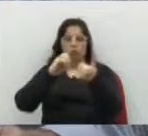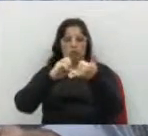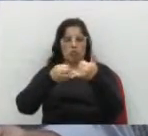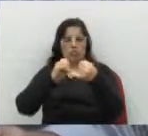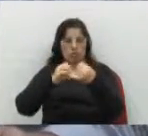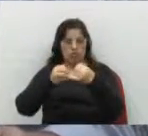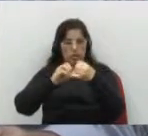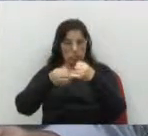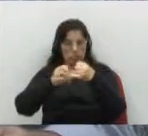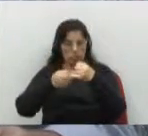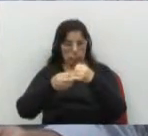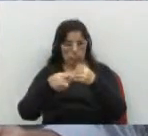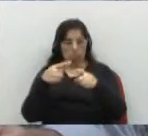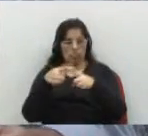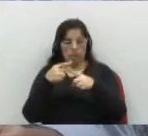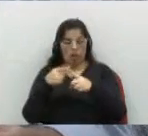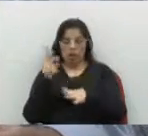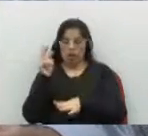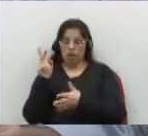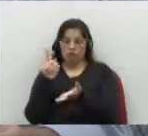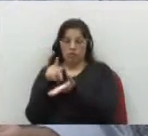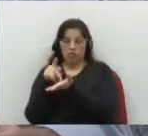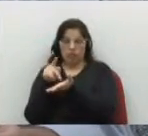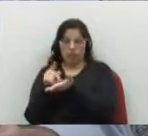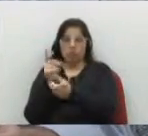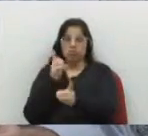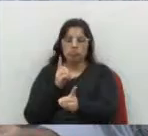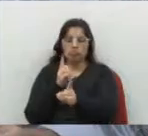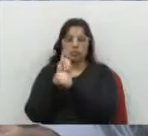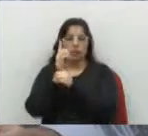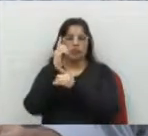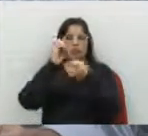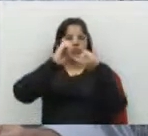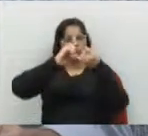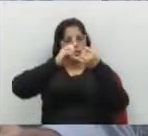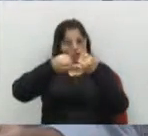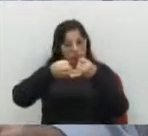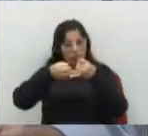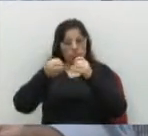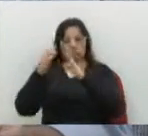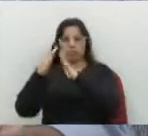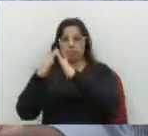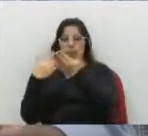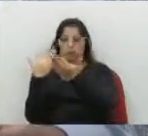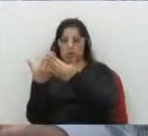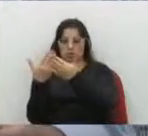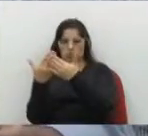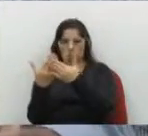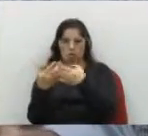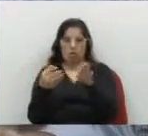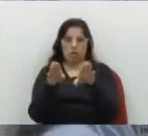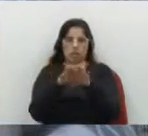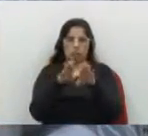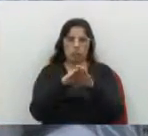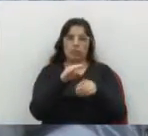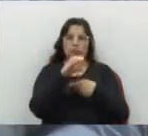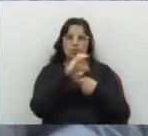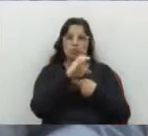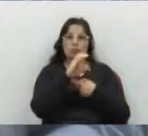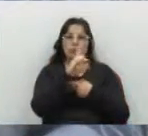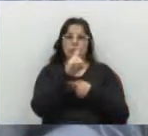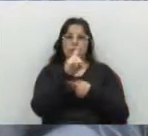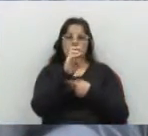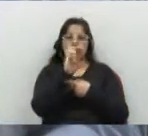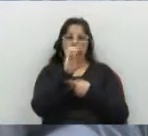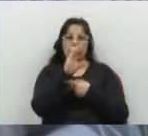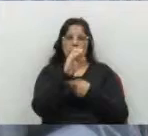vereador encontrou feijão embolorado na escola e na creche, no dia 13, e as informações indicavam que o problema